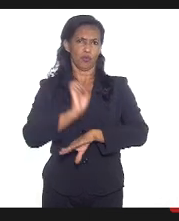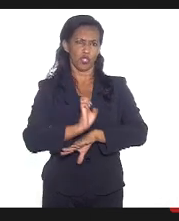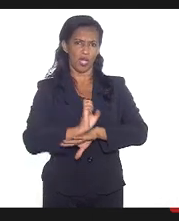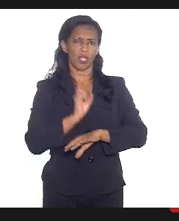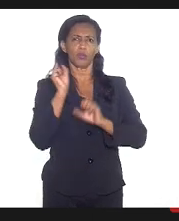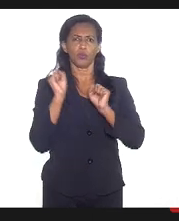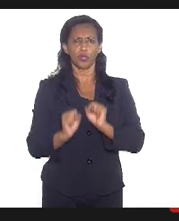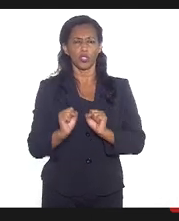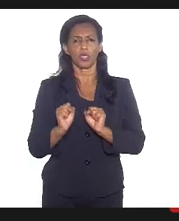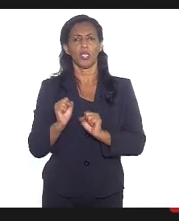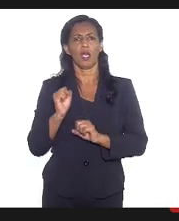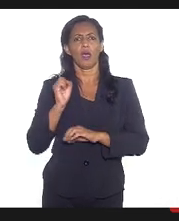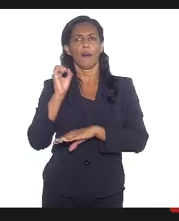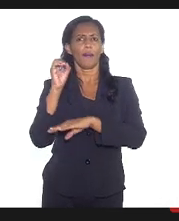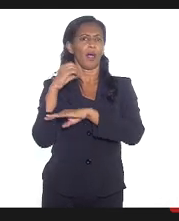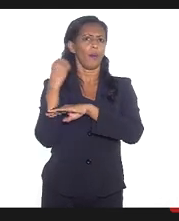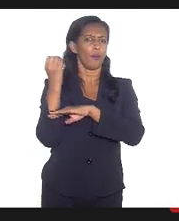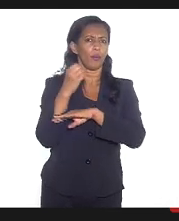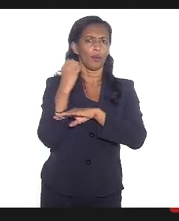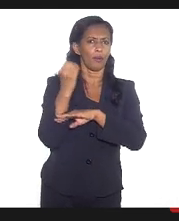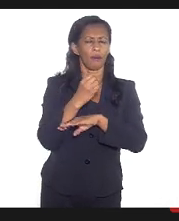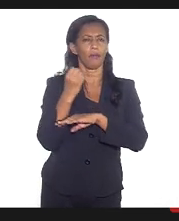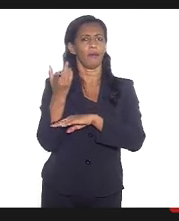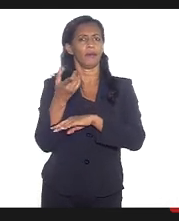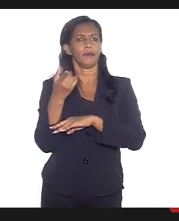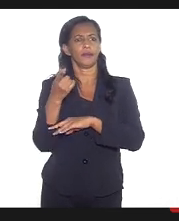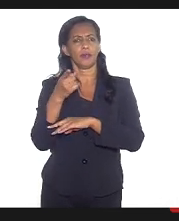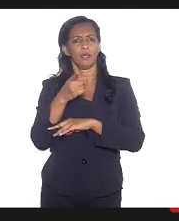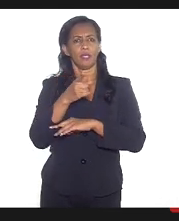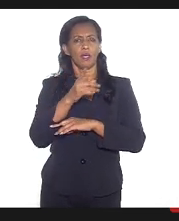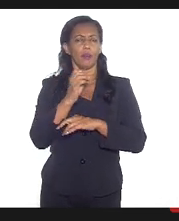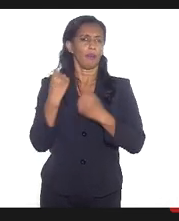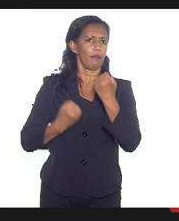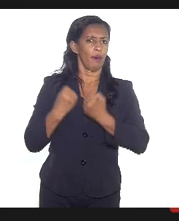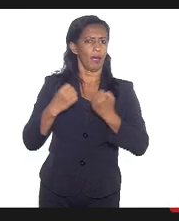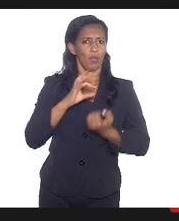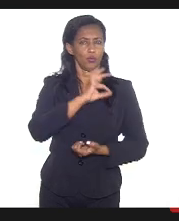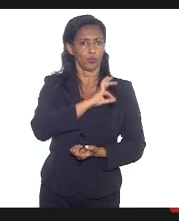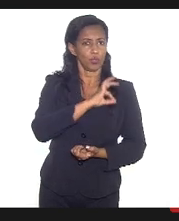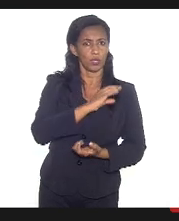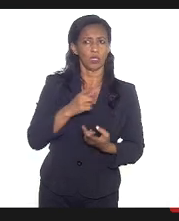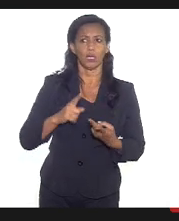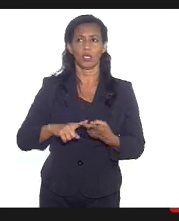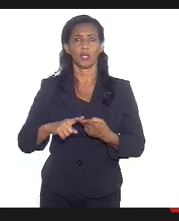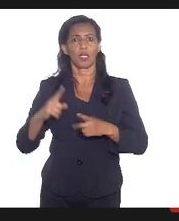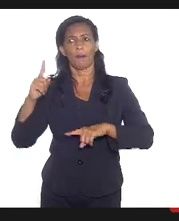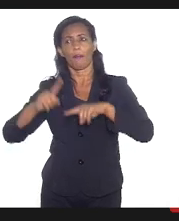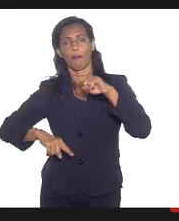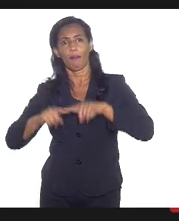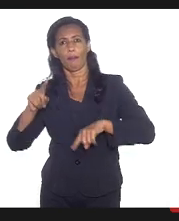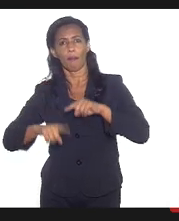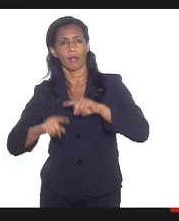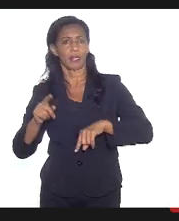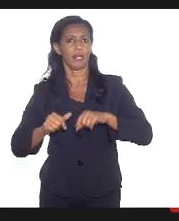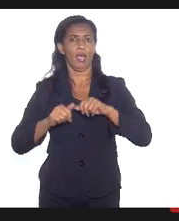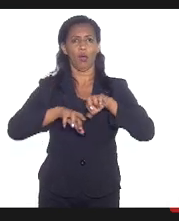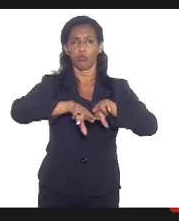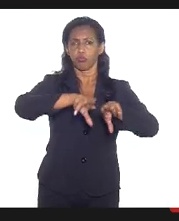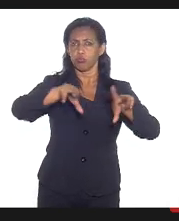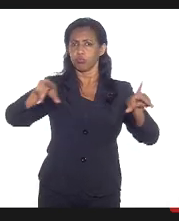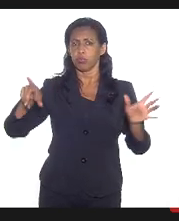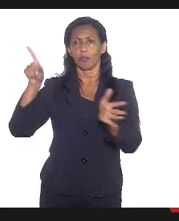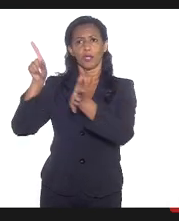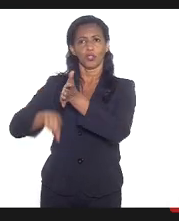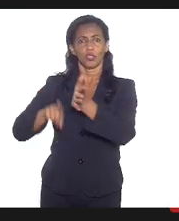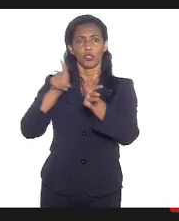para as ambulâncias, ou mesmo até para fornecer aos municípios ou destinar à União para bater o montante